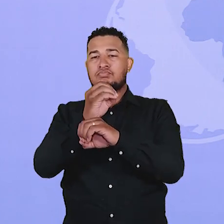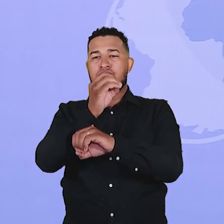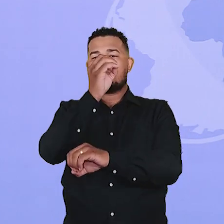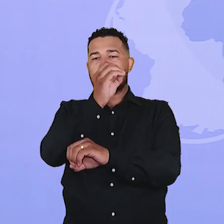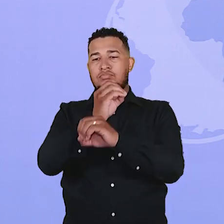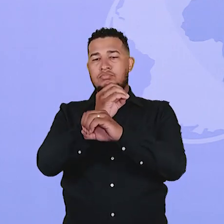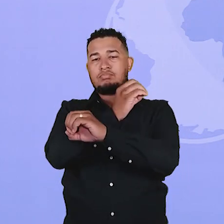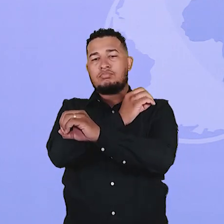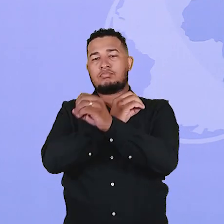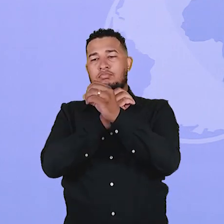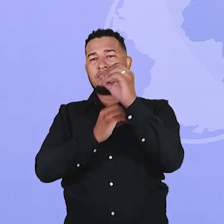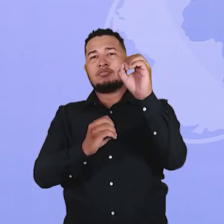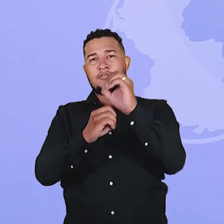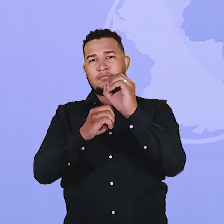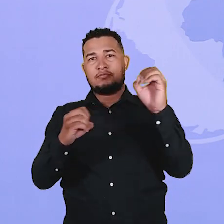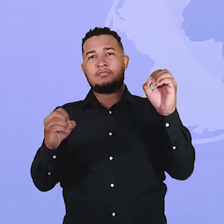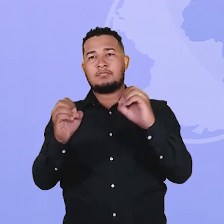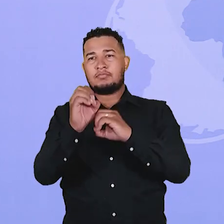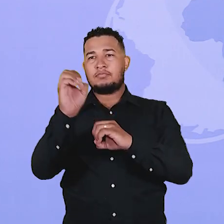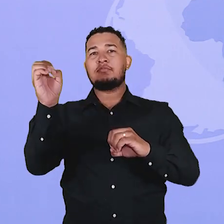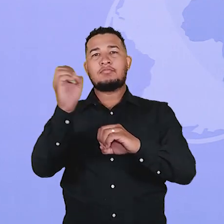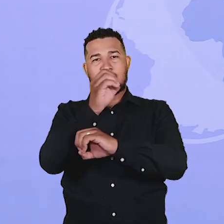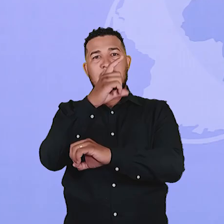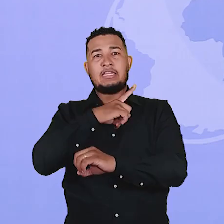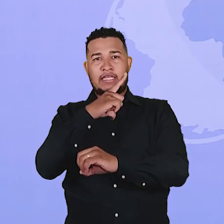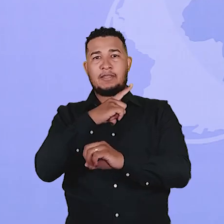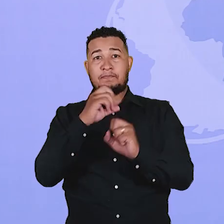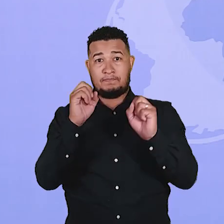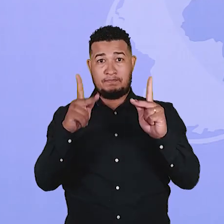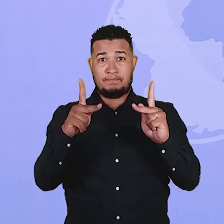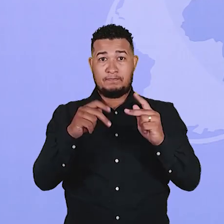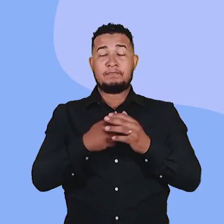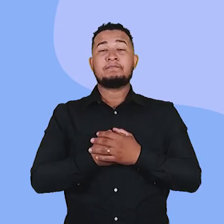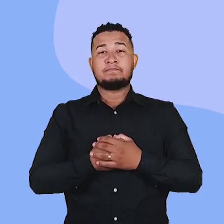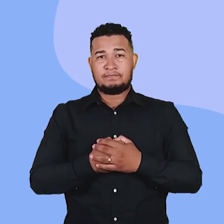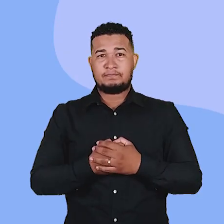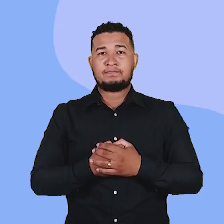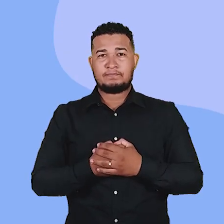afastadas e elas agitam de maneira mais intensa. Tranquilo?